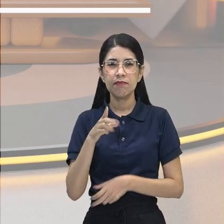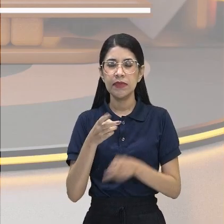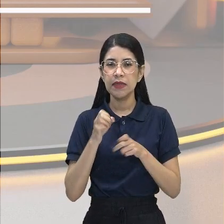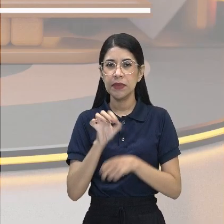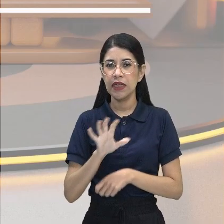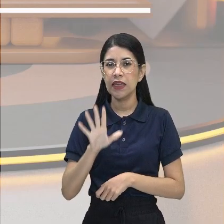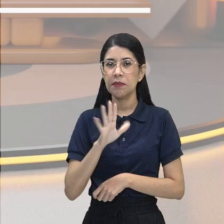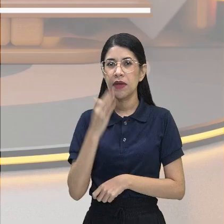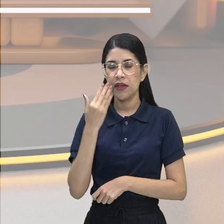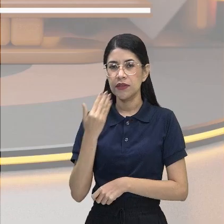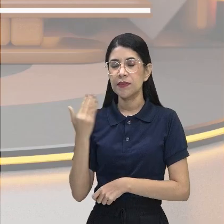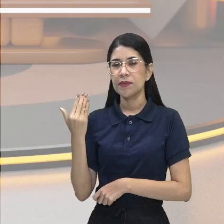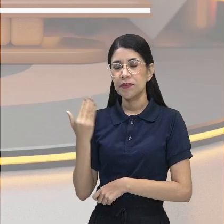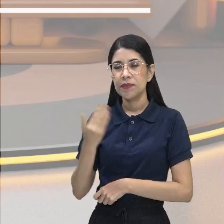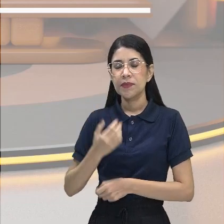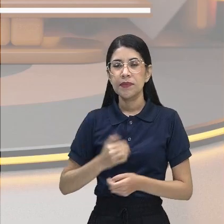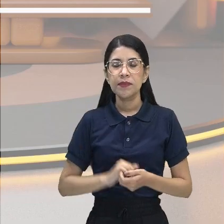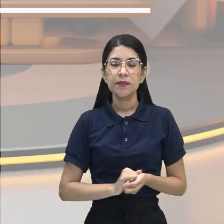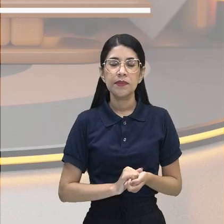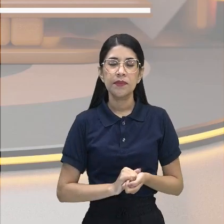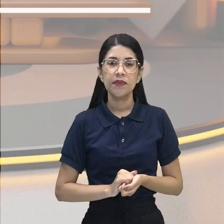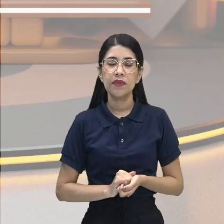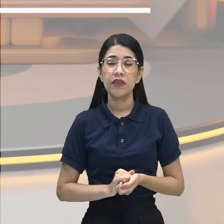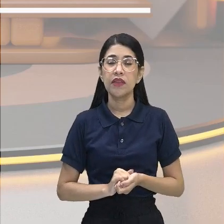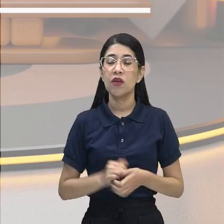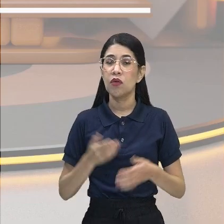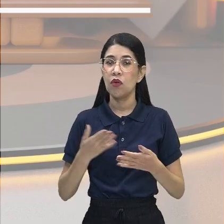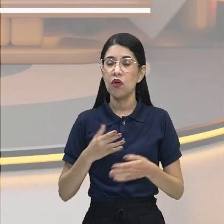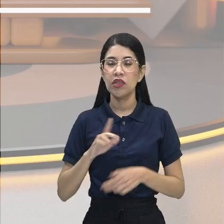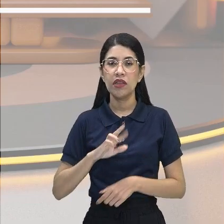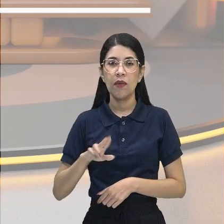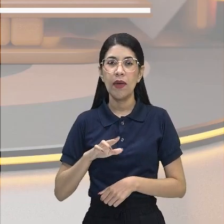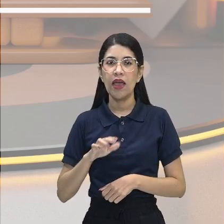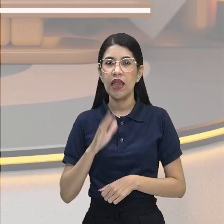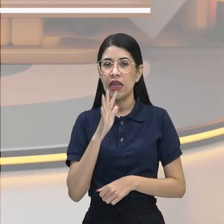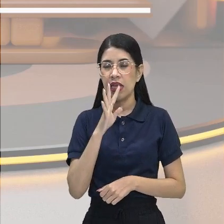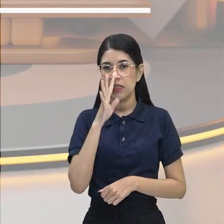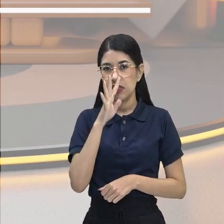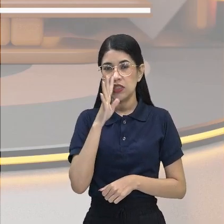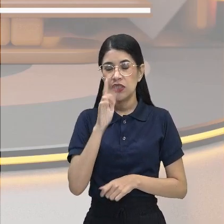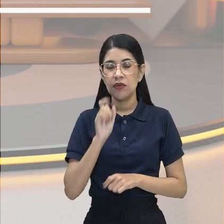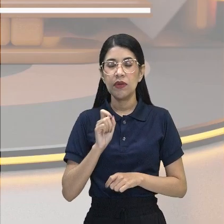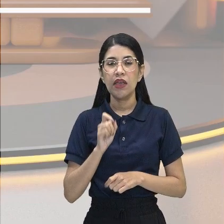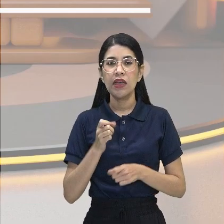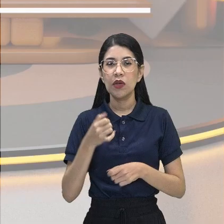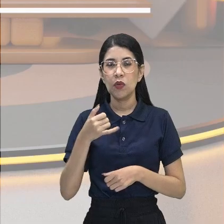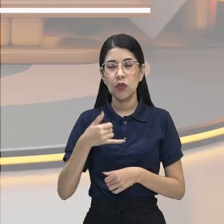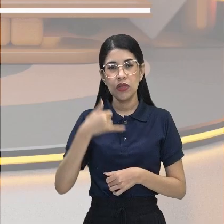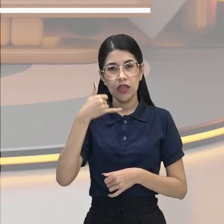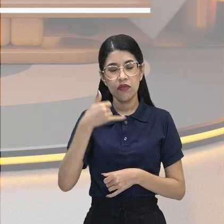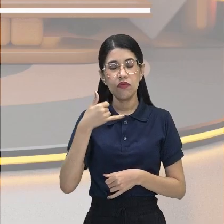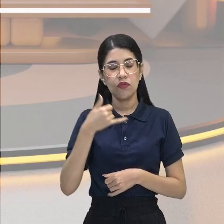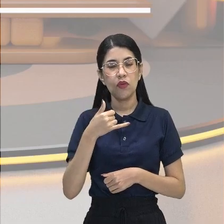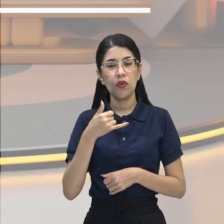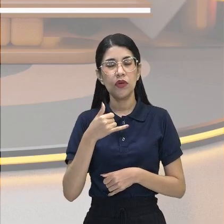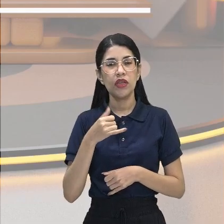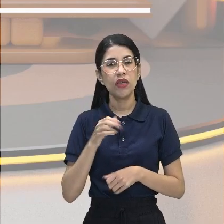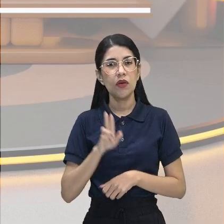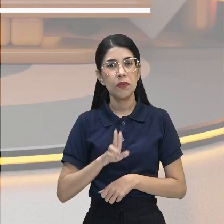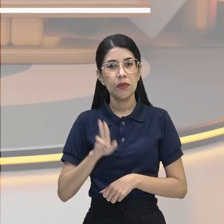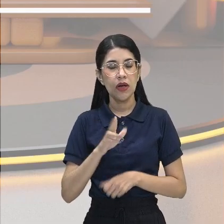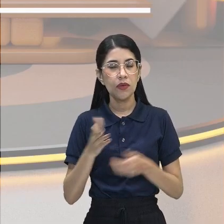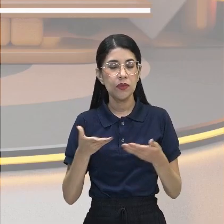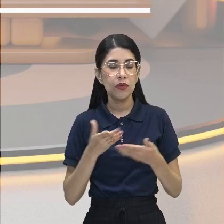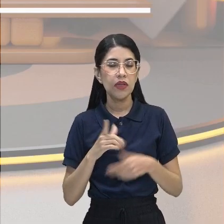imagem que vai aparecer para vocês. Ó. Então, hoje não é exagero dizer que com esses telefones digitais, que com esses smartphones,